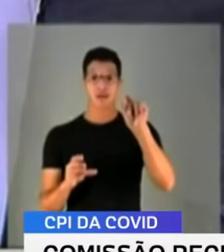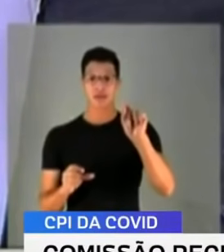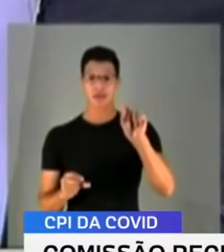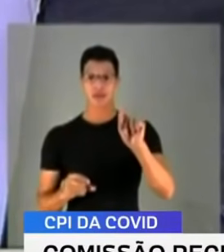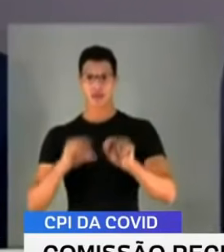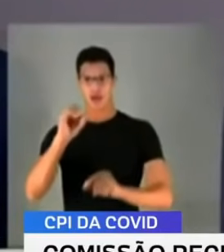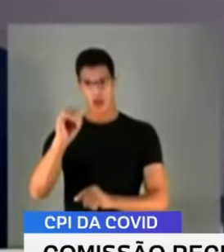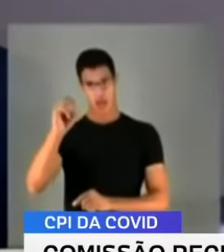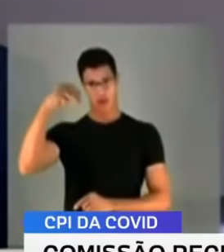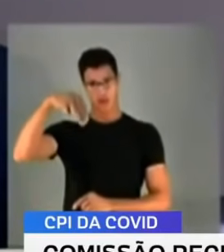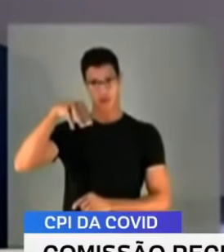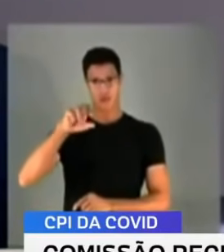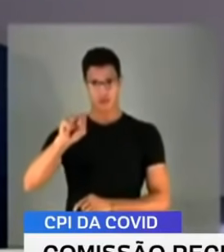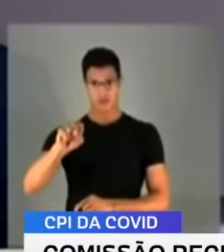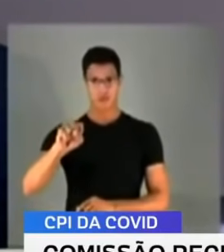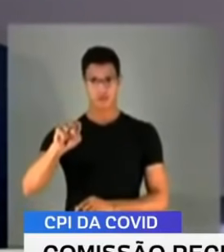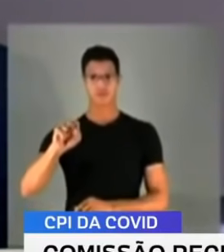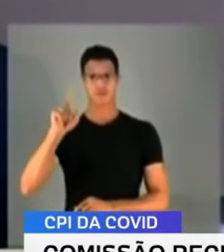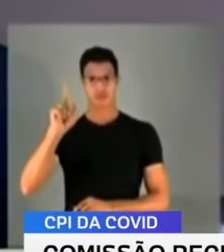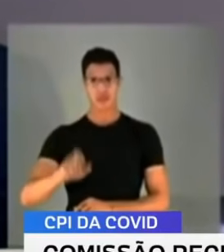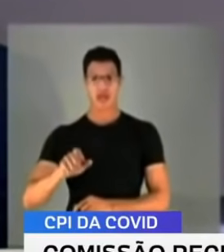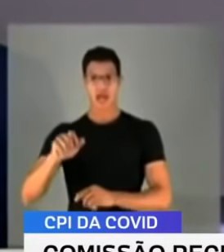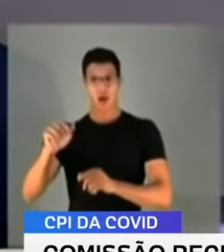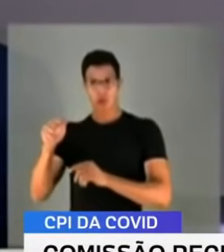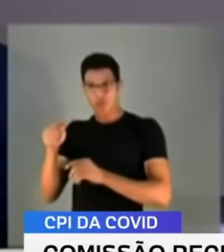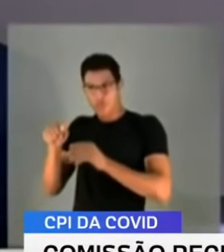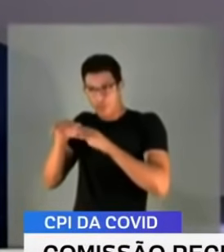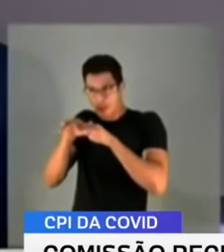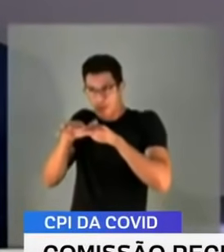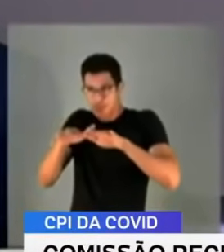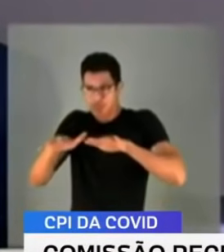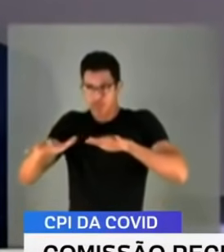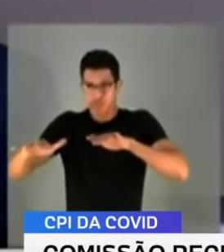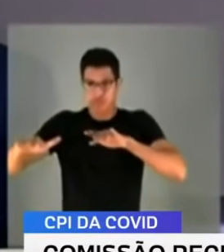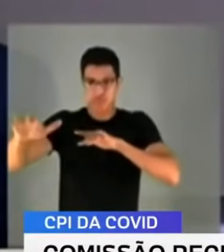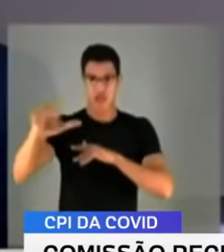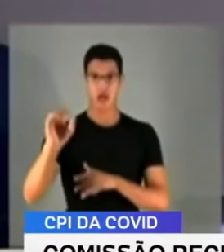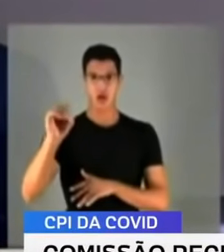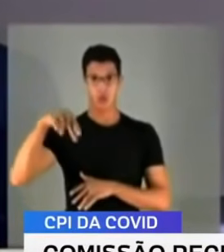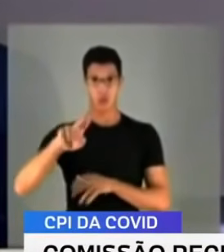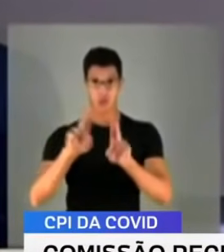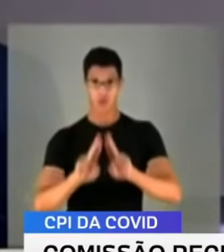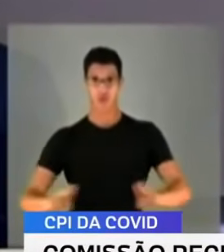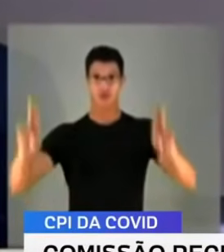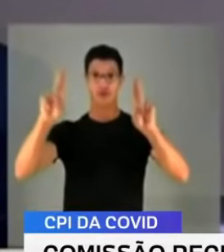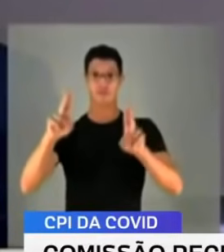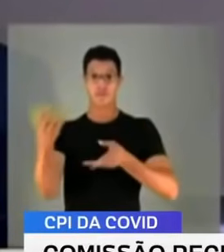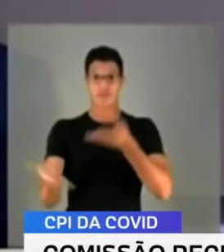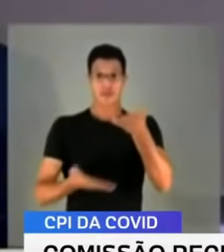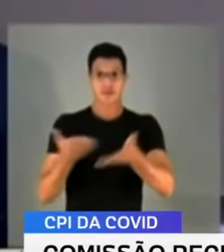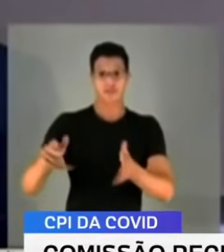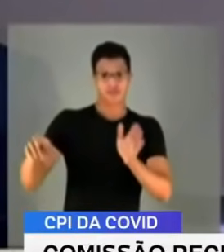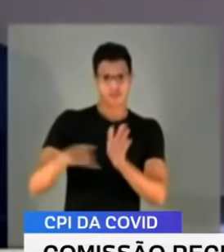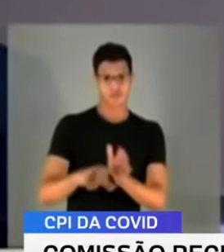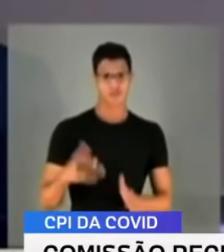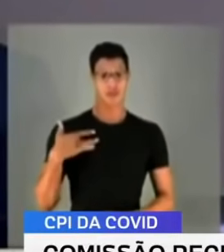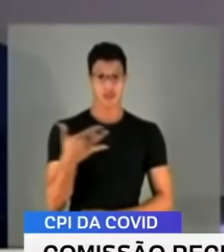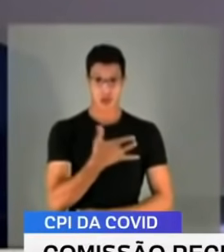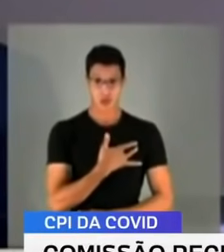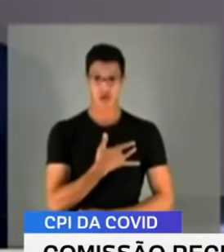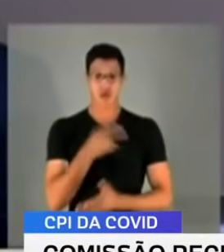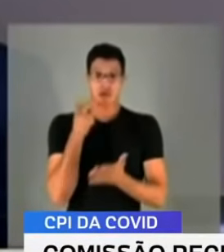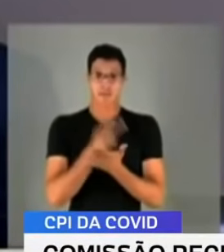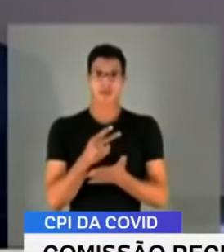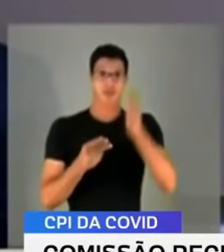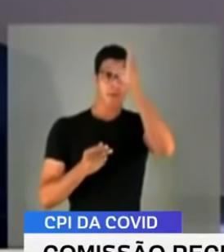Organização Mundial da Saúde, ela é um braço, né, da ONU, que trata das questões relativas à saúde. Embora o